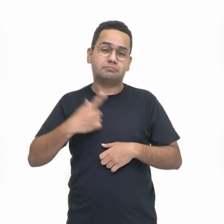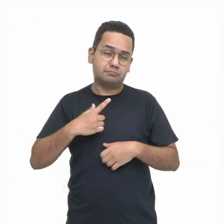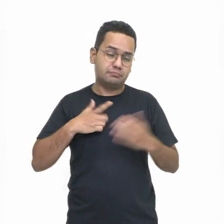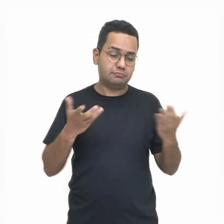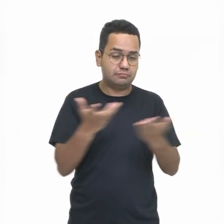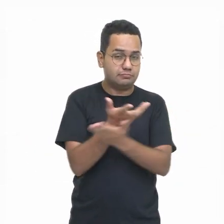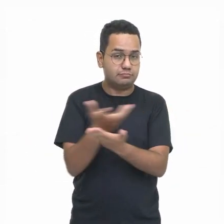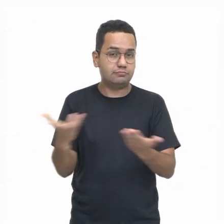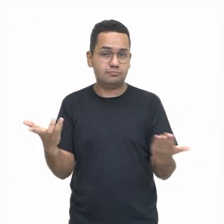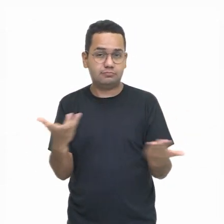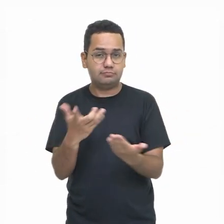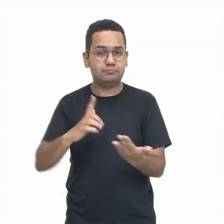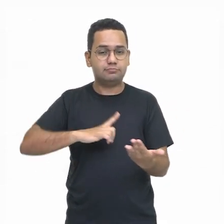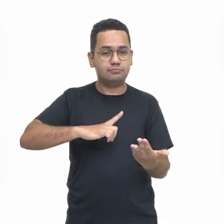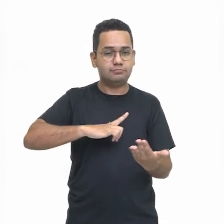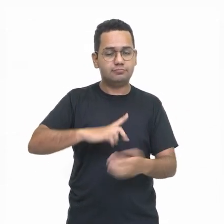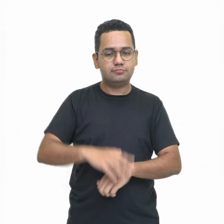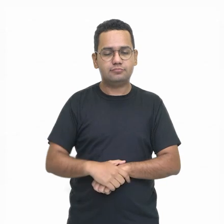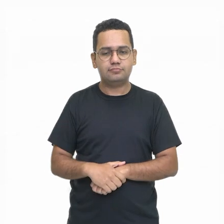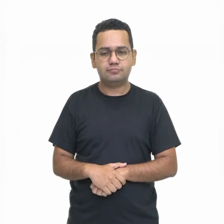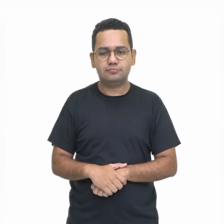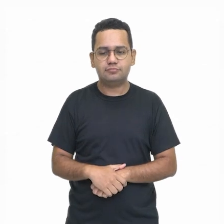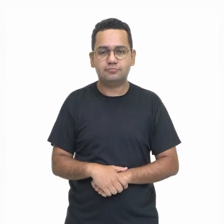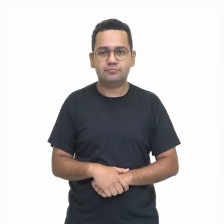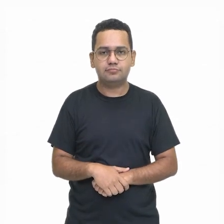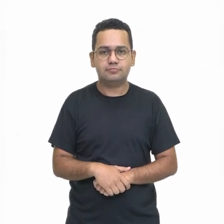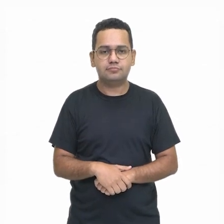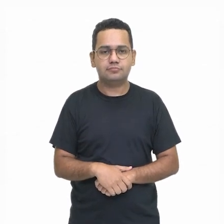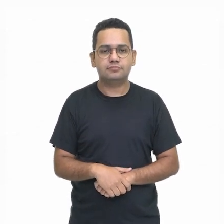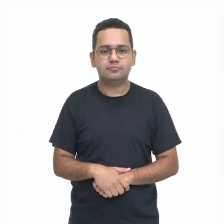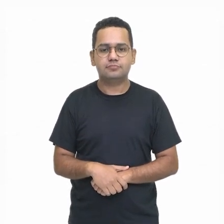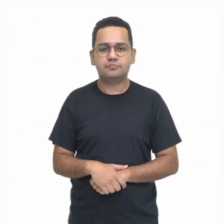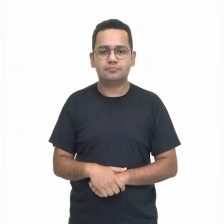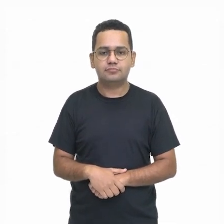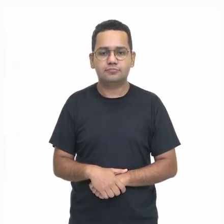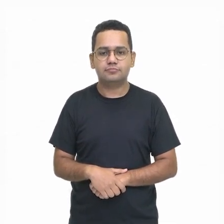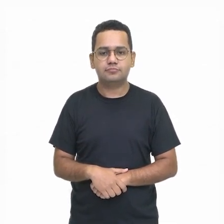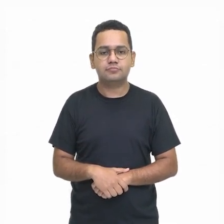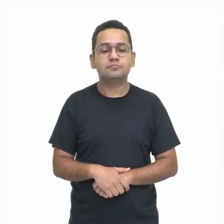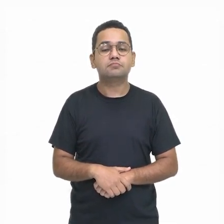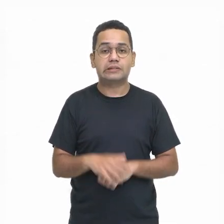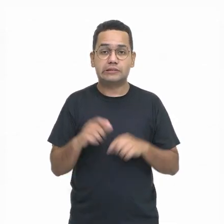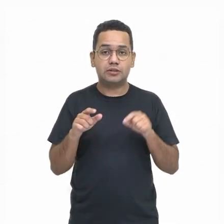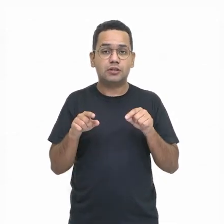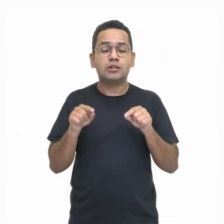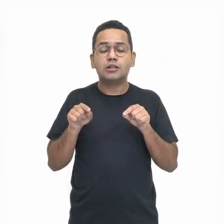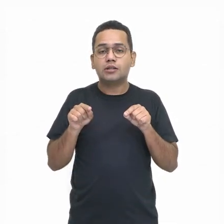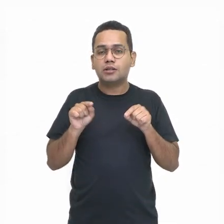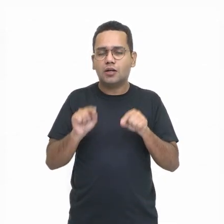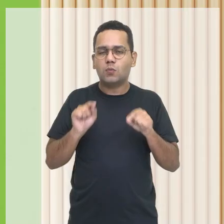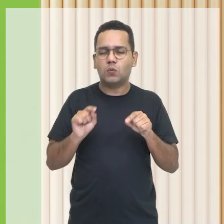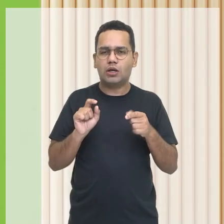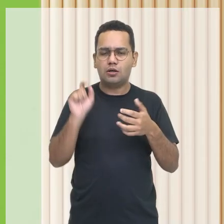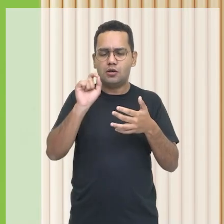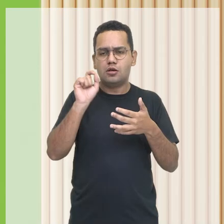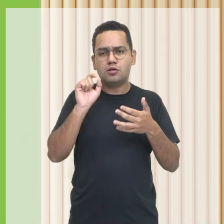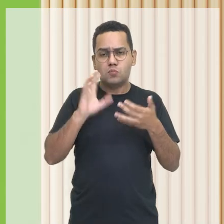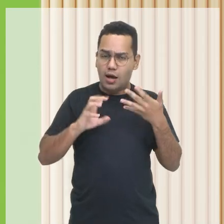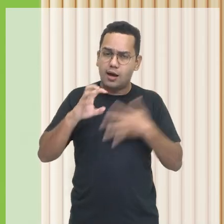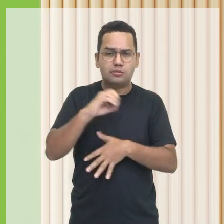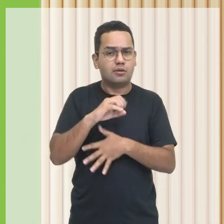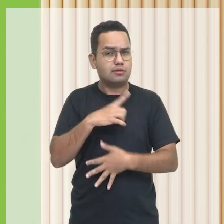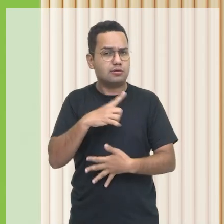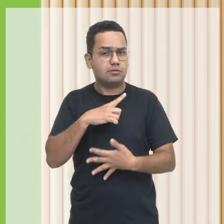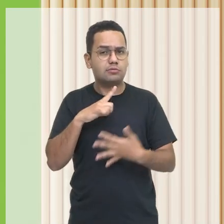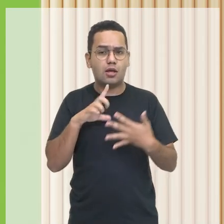estes seres vivos, eles compõem ali uma cadeia alimentar. Quando nós falamos